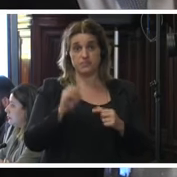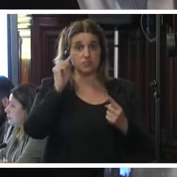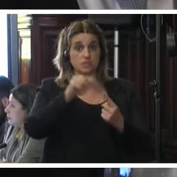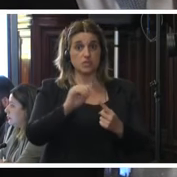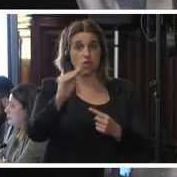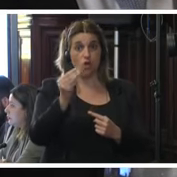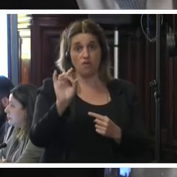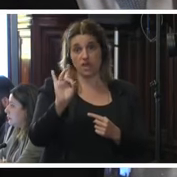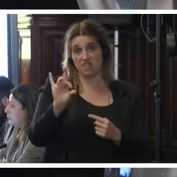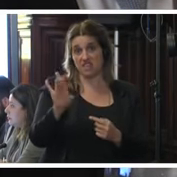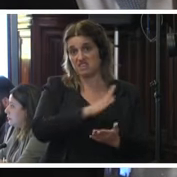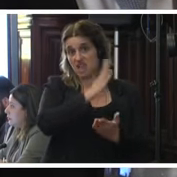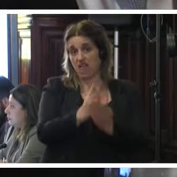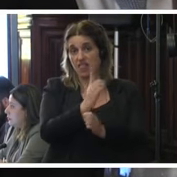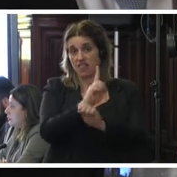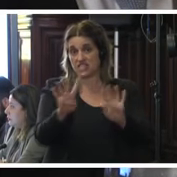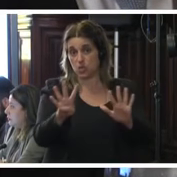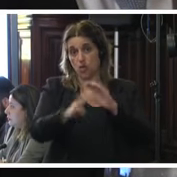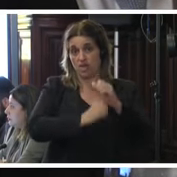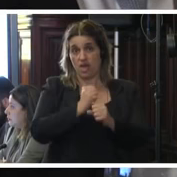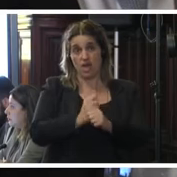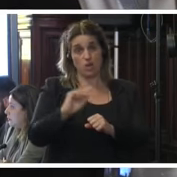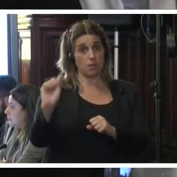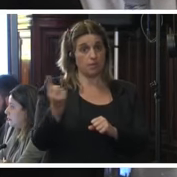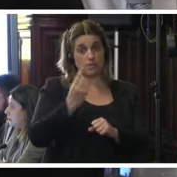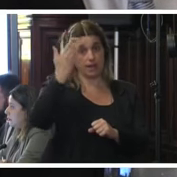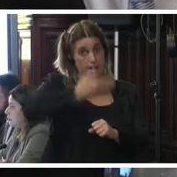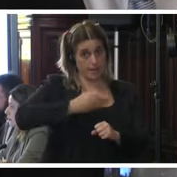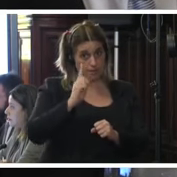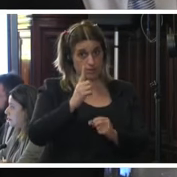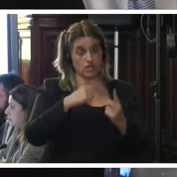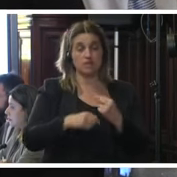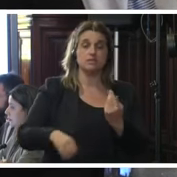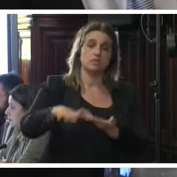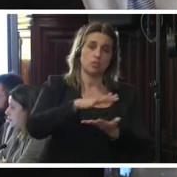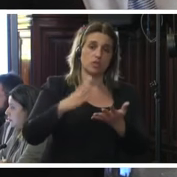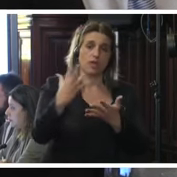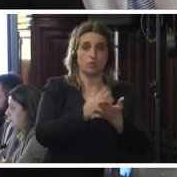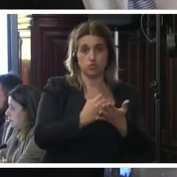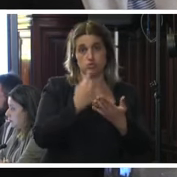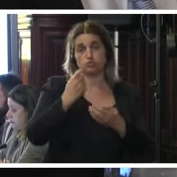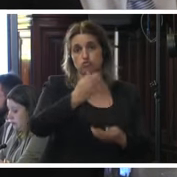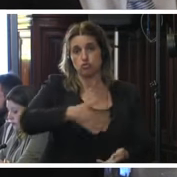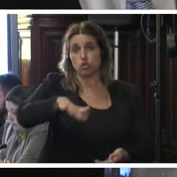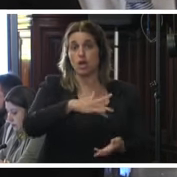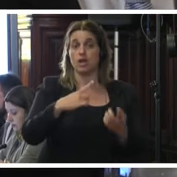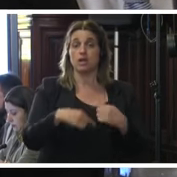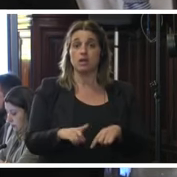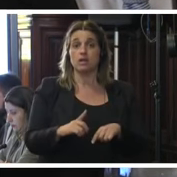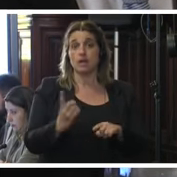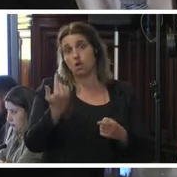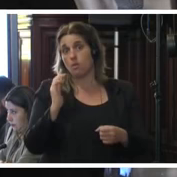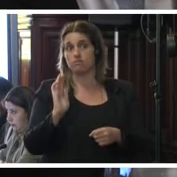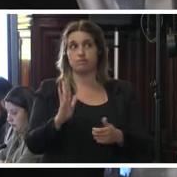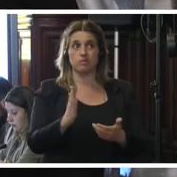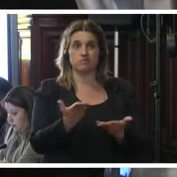prioritariamente negros, em situação de vulnerabilidade social ou de exposição a situações de violência, residentes nos municípios com